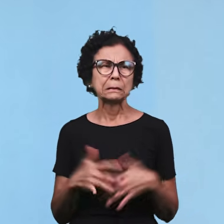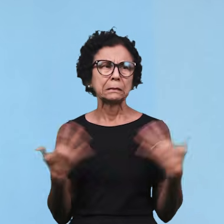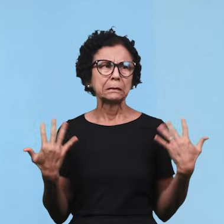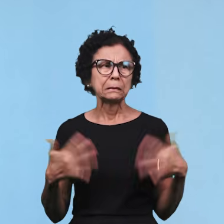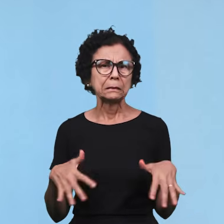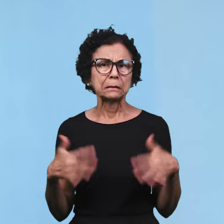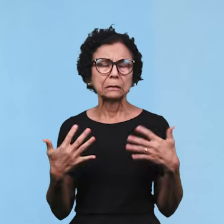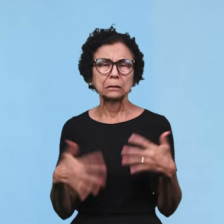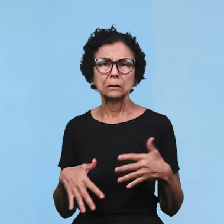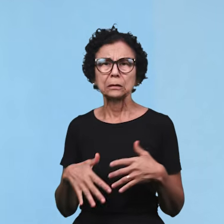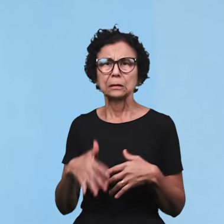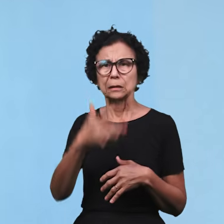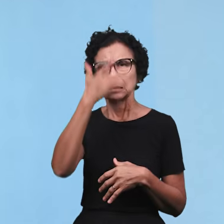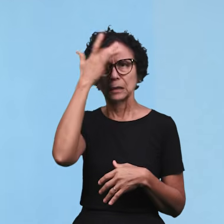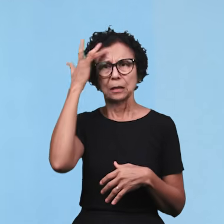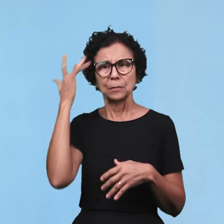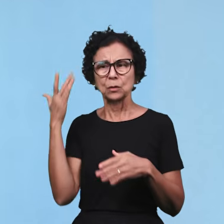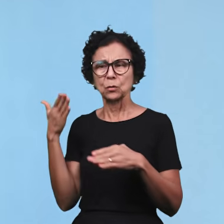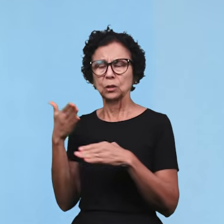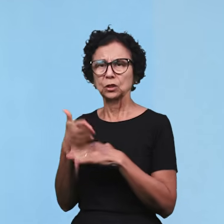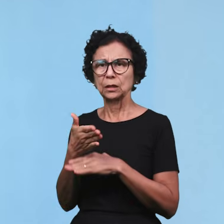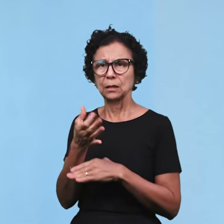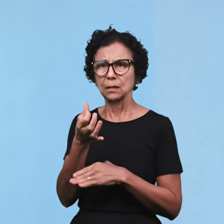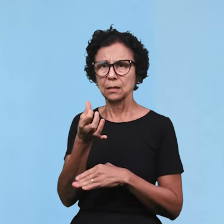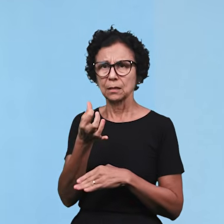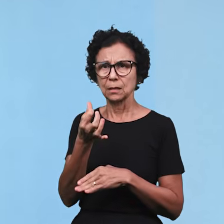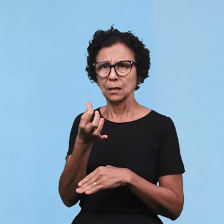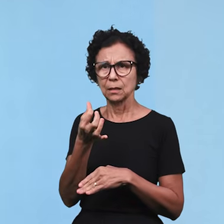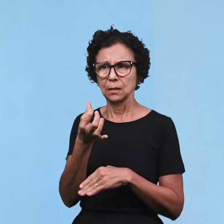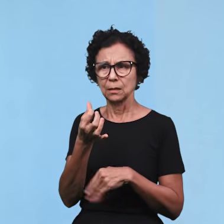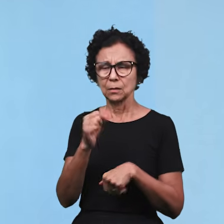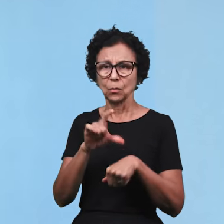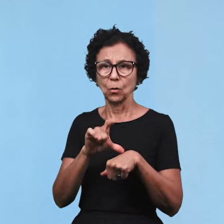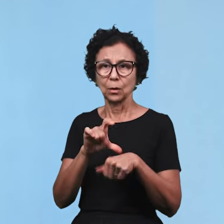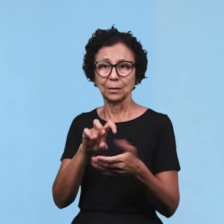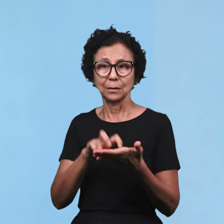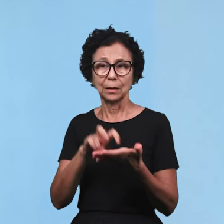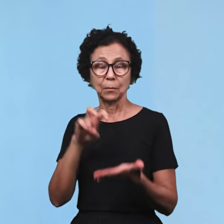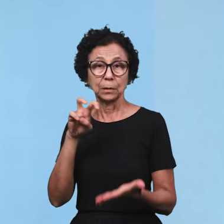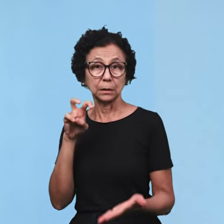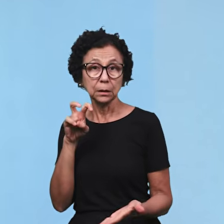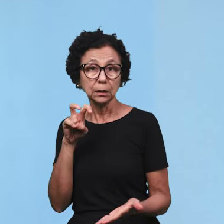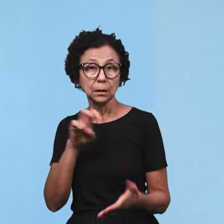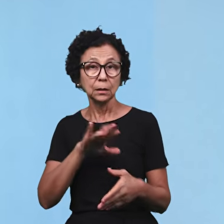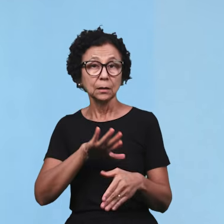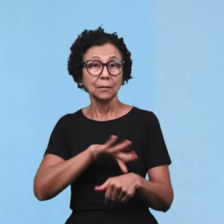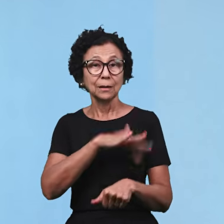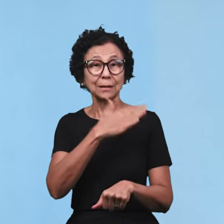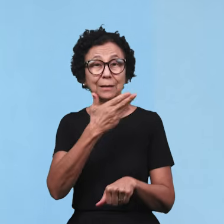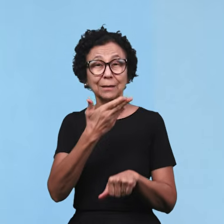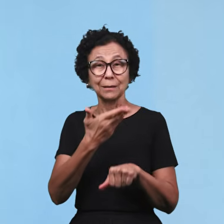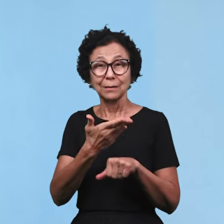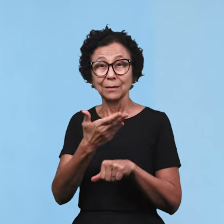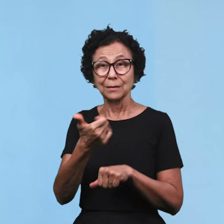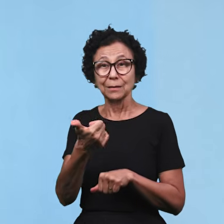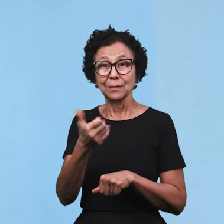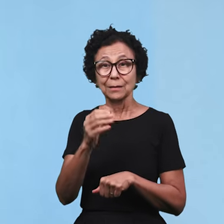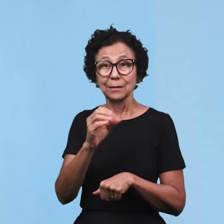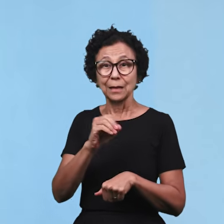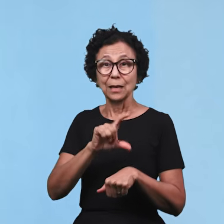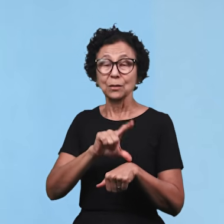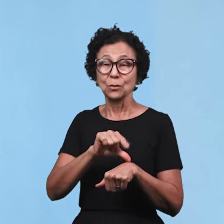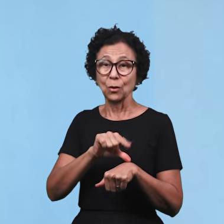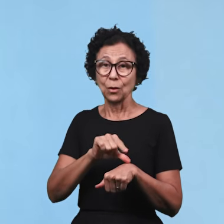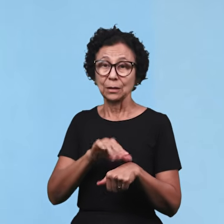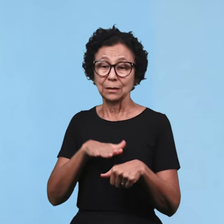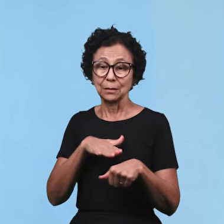noite. Mas assim, é algo muito gratificante, eu fico muito feliz. Realmente é o que eu amo. E eu posso dizer que eu amo o que eu faço,